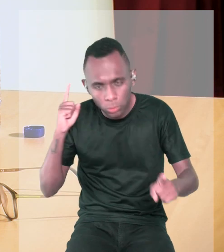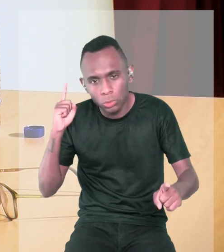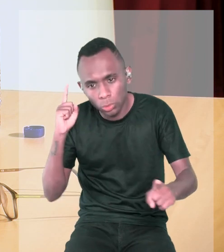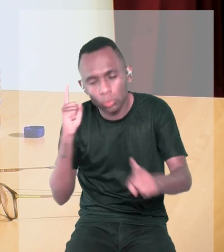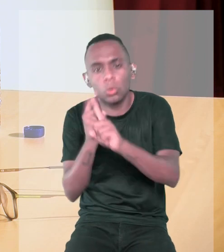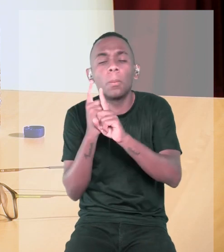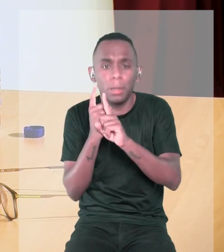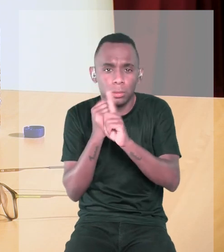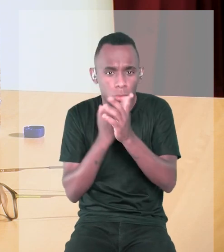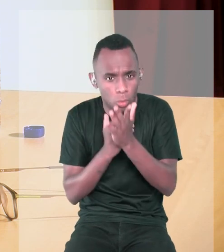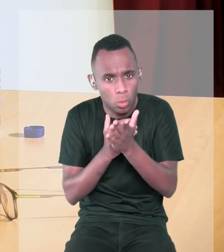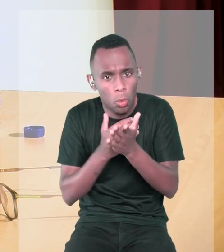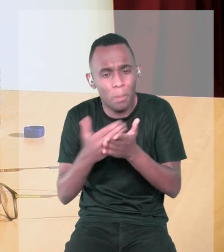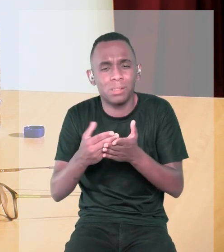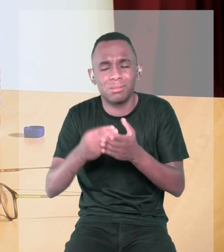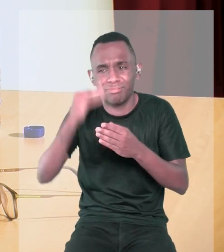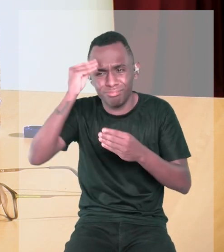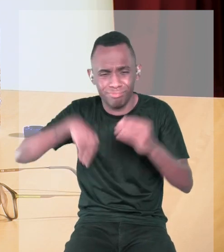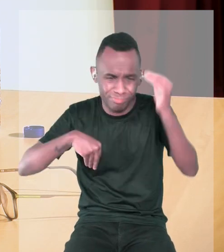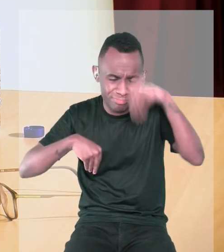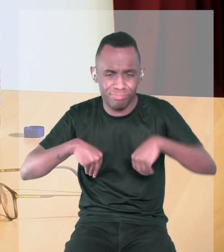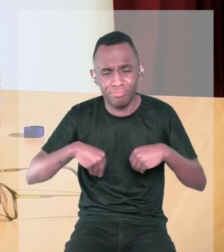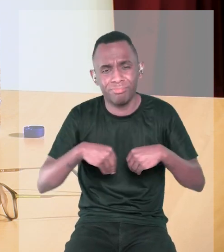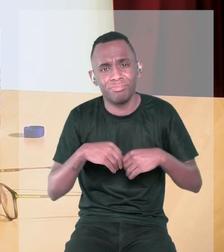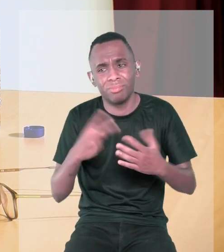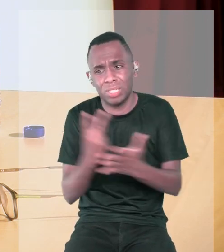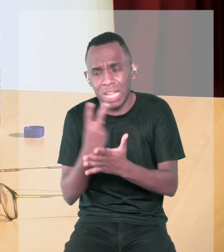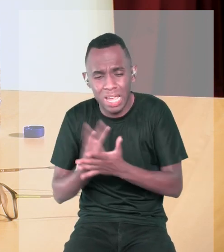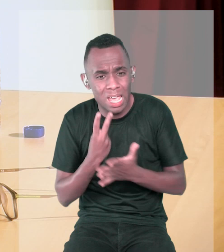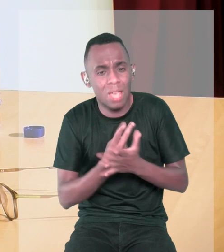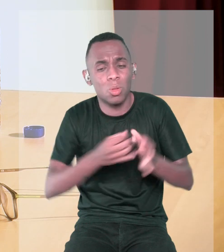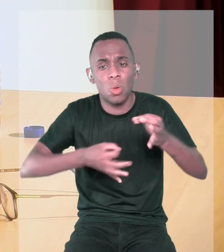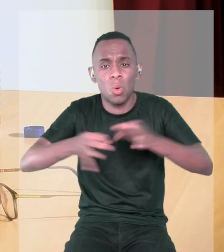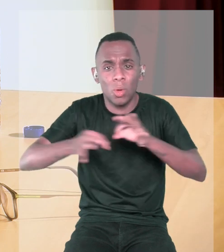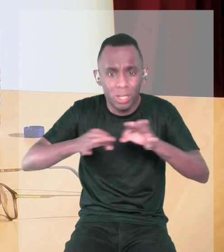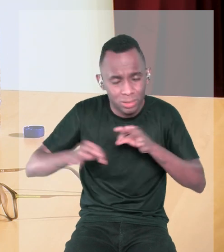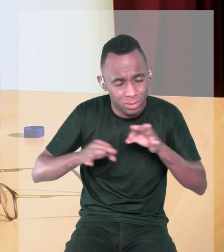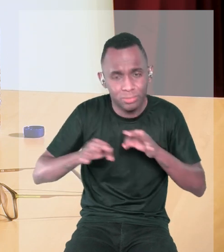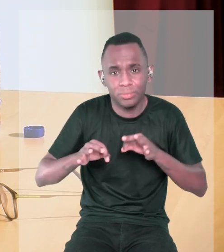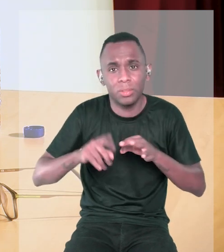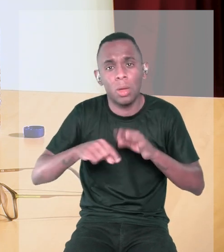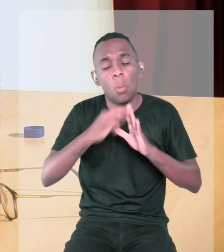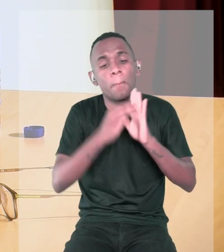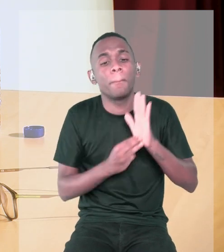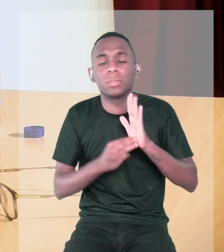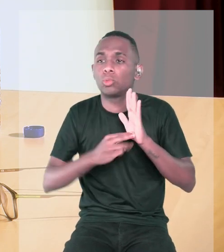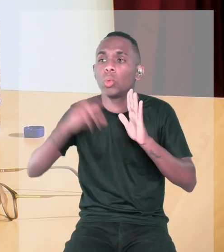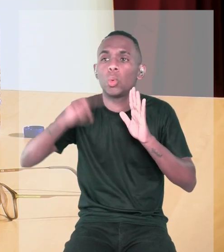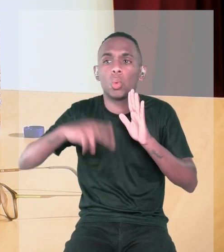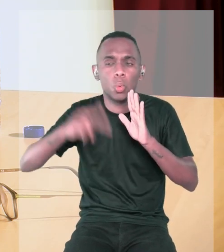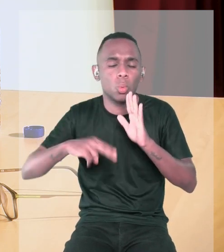com suas descobertas em estado inicial, seus fracassos, suas pistas falsas, sua elaboração tateante